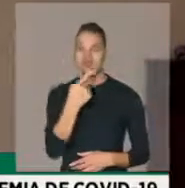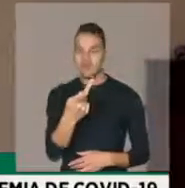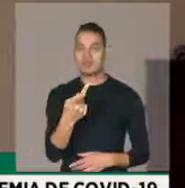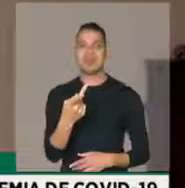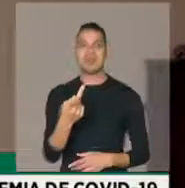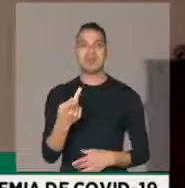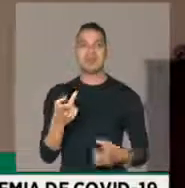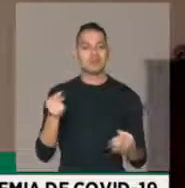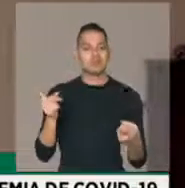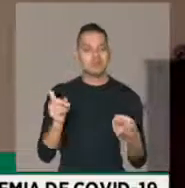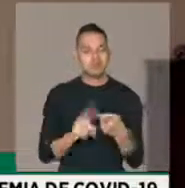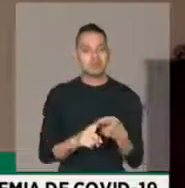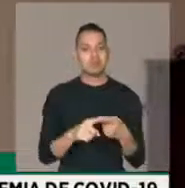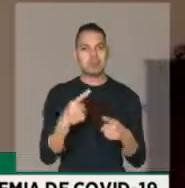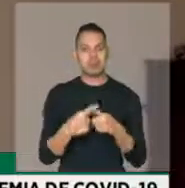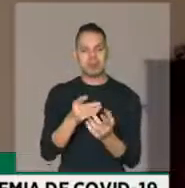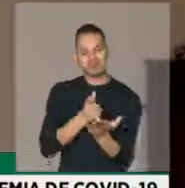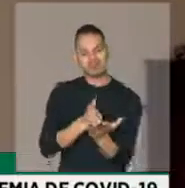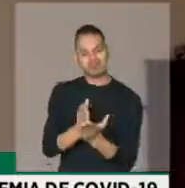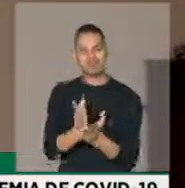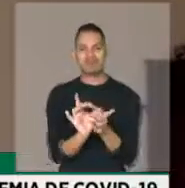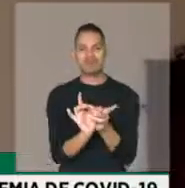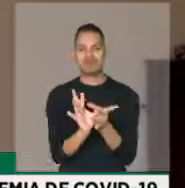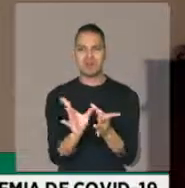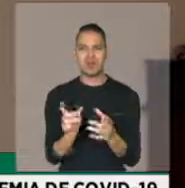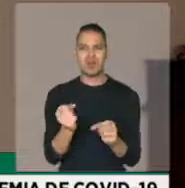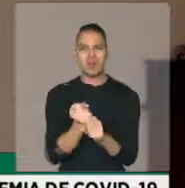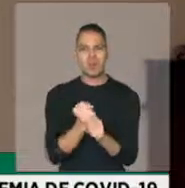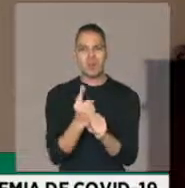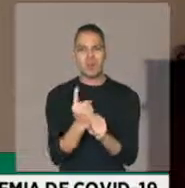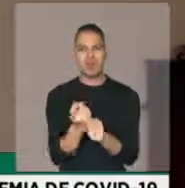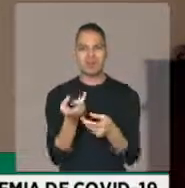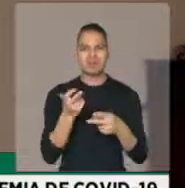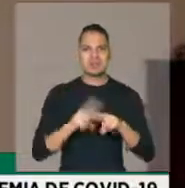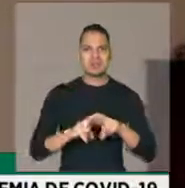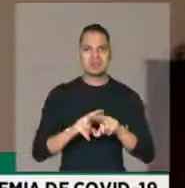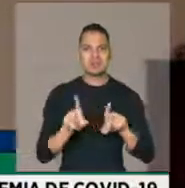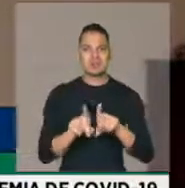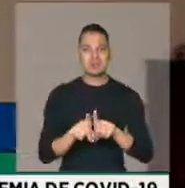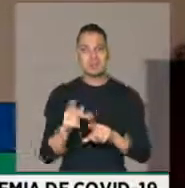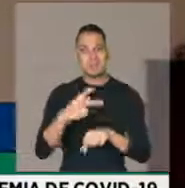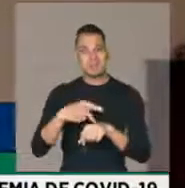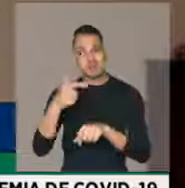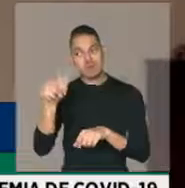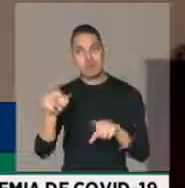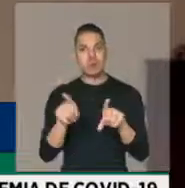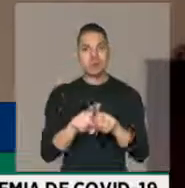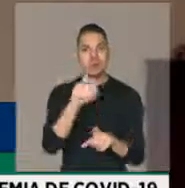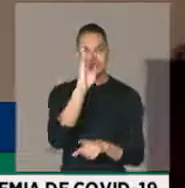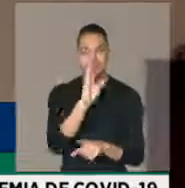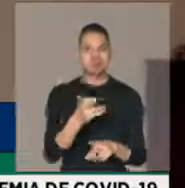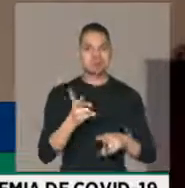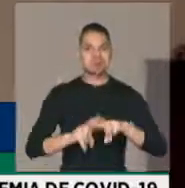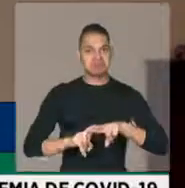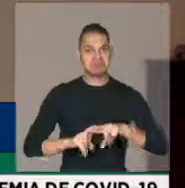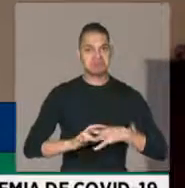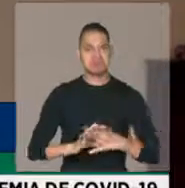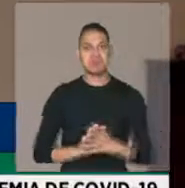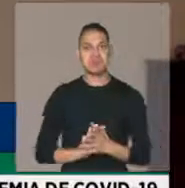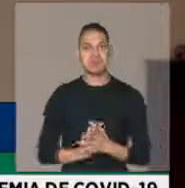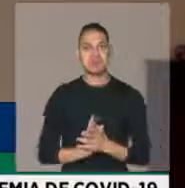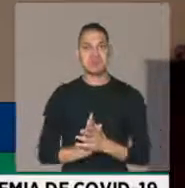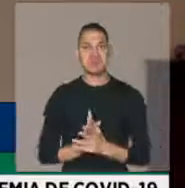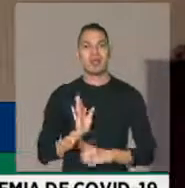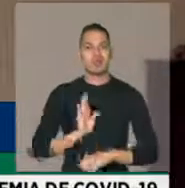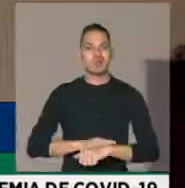lealdade à democracia com anos de exílio e com a prisão aqui no Brasil antes de seguir para o exílio. Esse momento, de